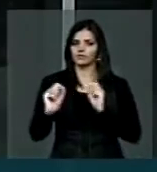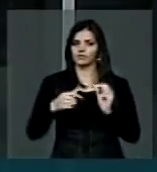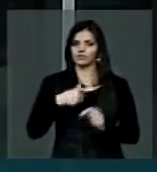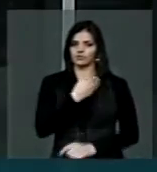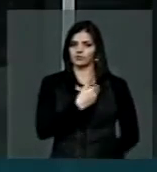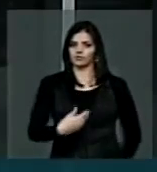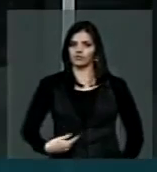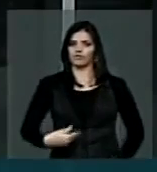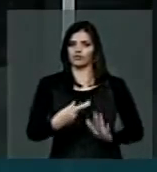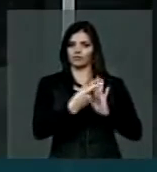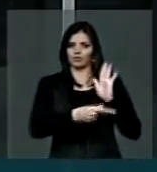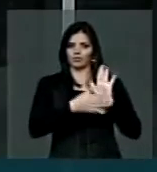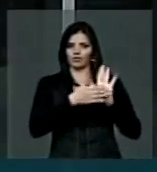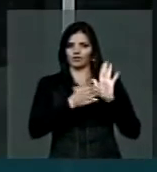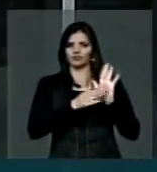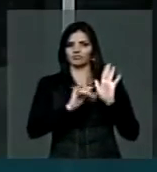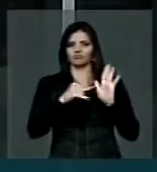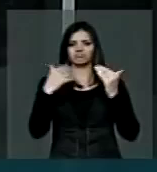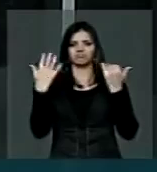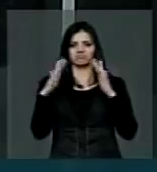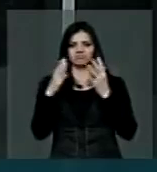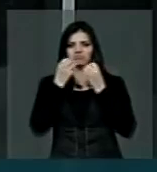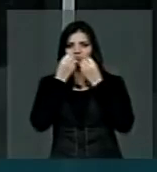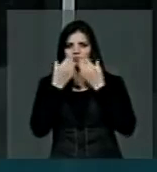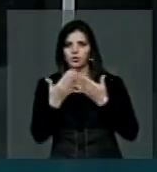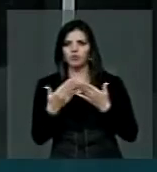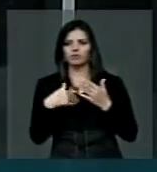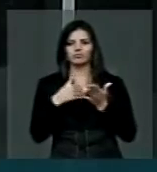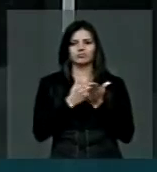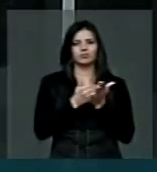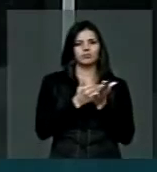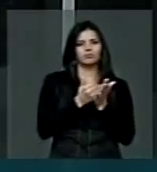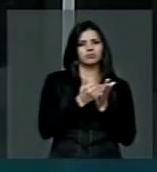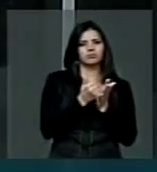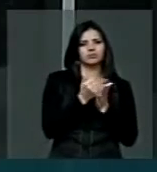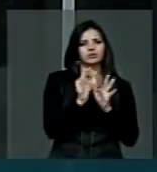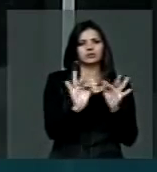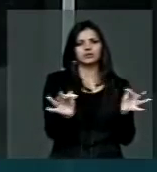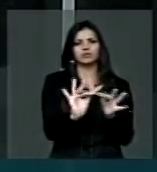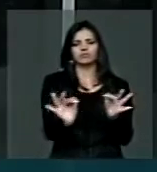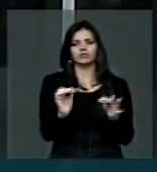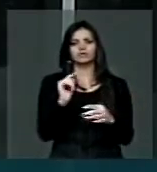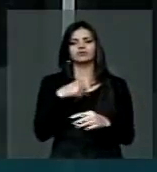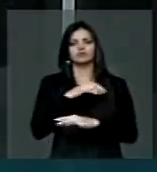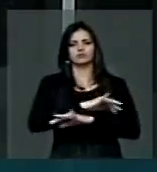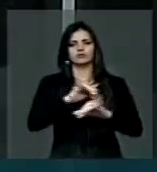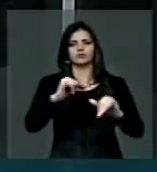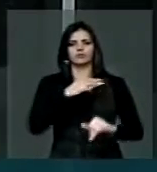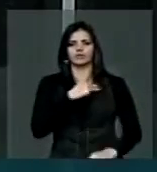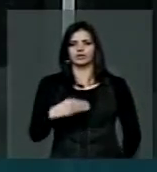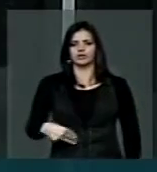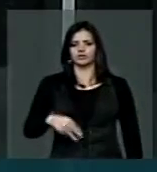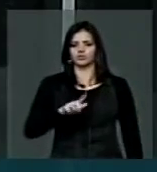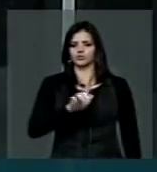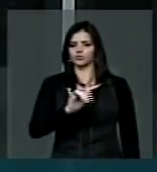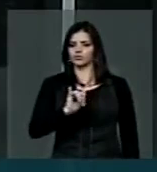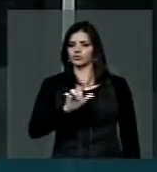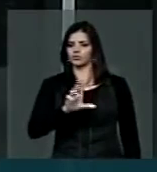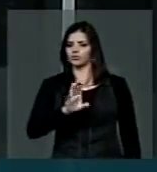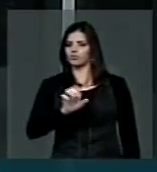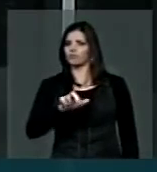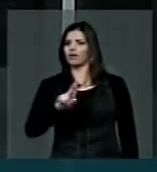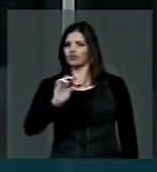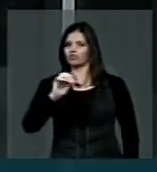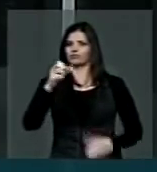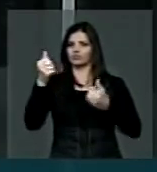governo, embora louvável e ainda muito tímida, pois conforme informação do ministro Gilberto Carvalho,